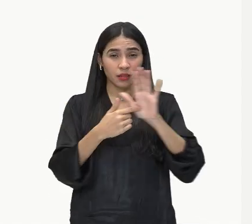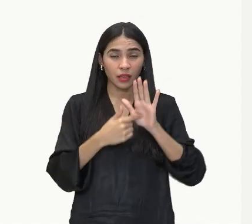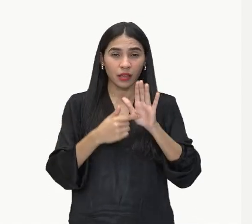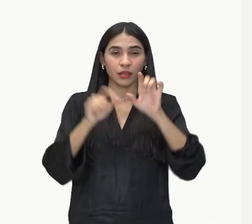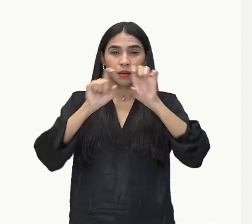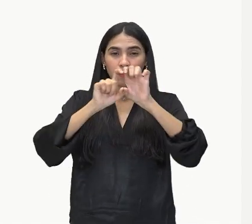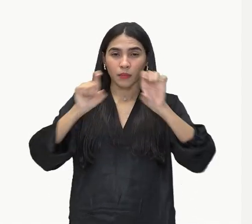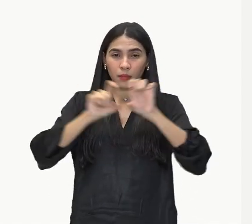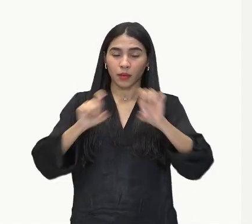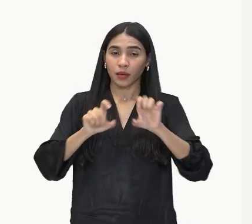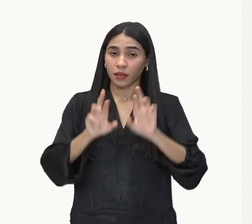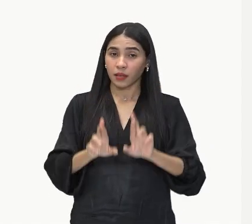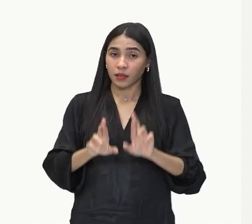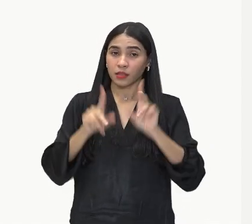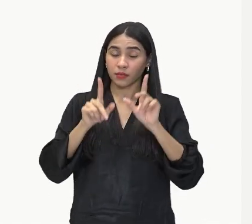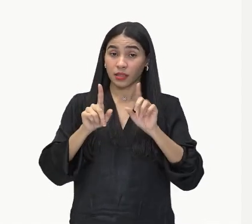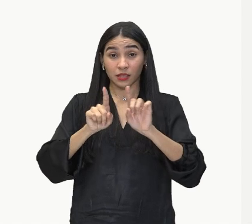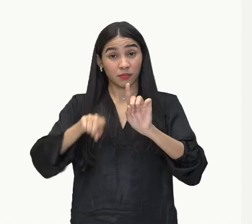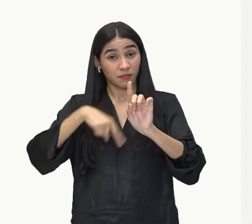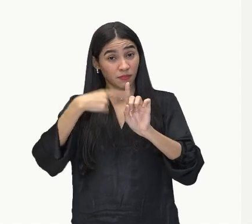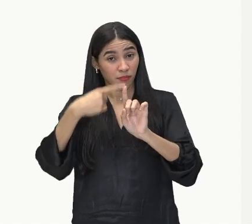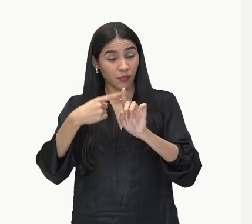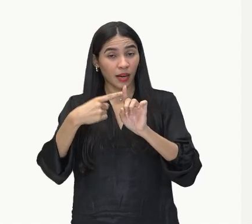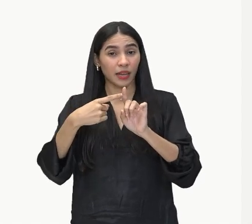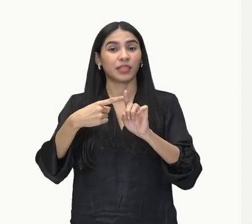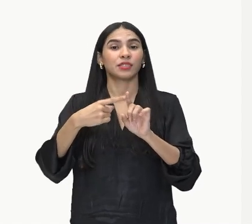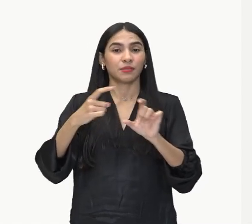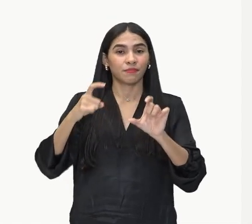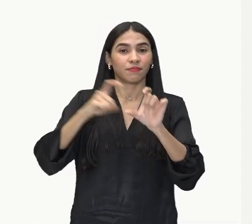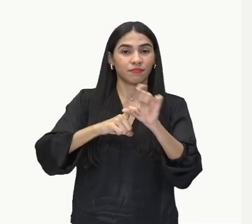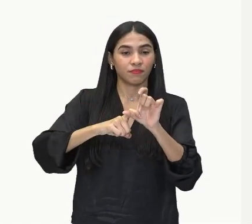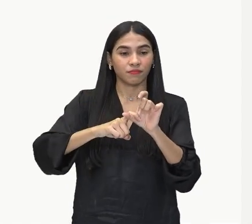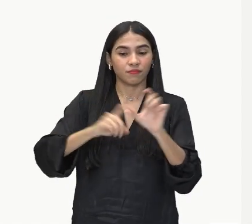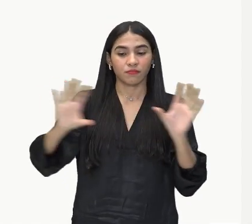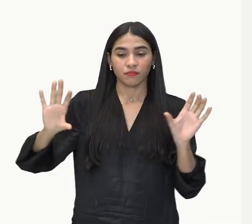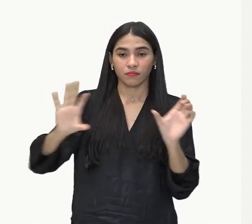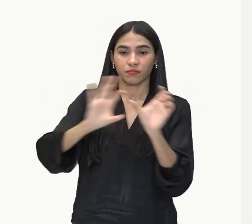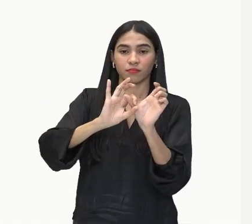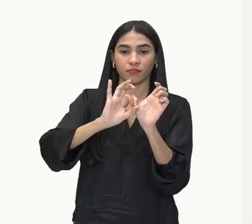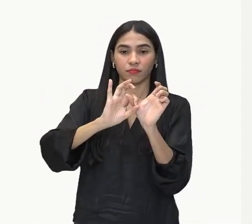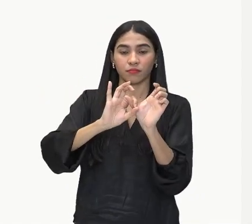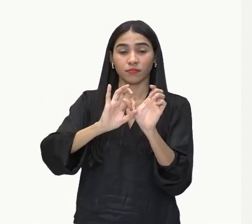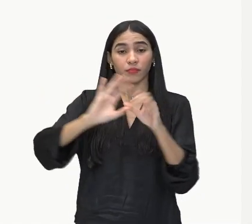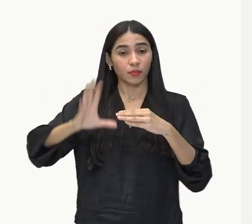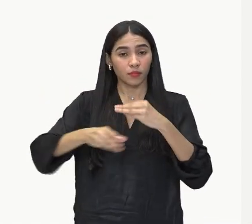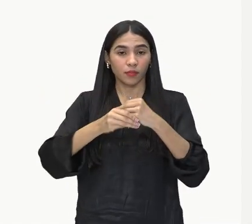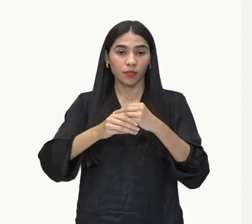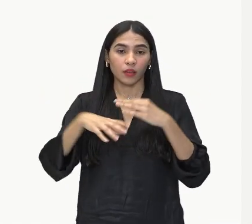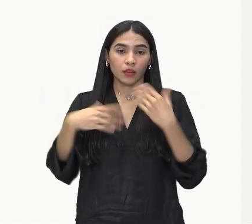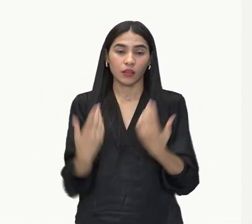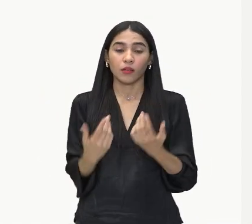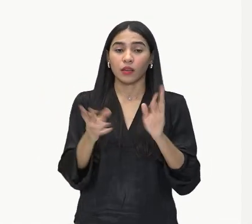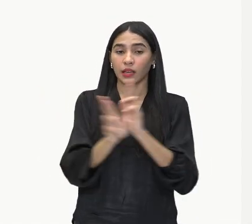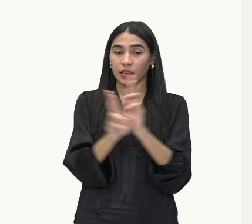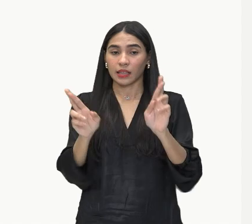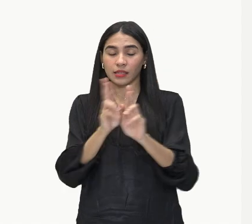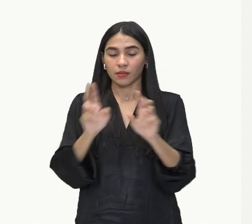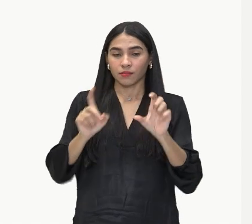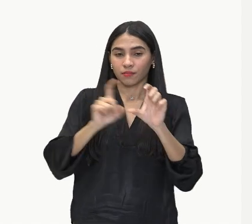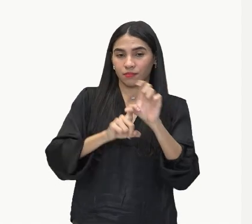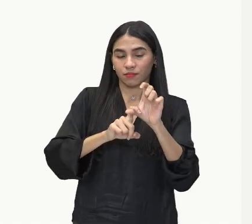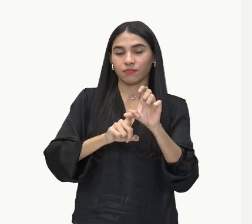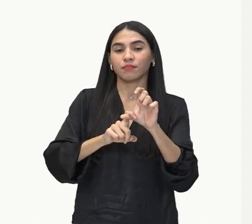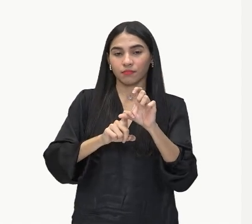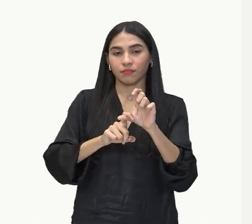enunciados distintos, certo? Mas dependentes. Então, observe que aqui eu tenho exatamente uma relação de dependência,